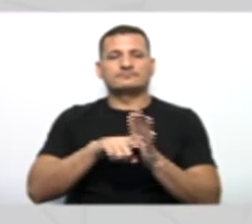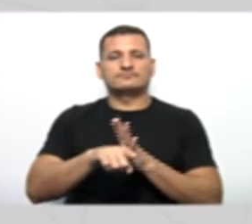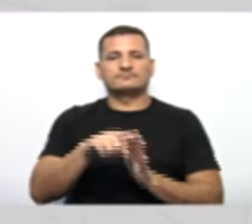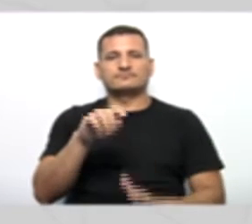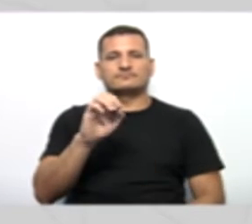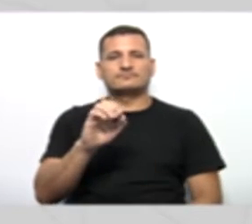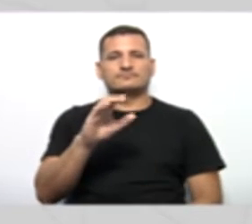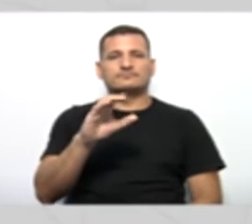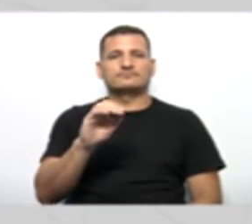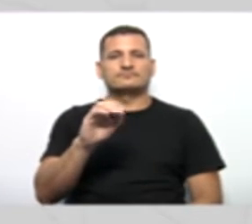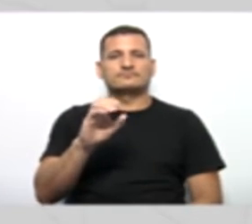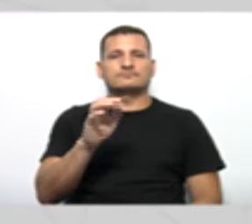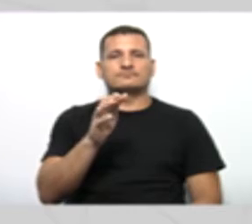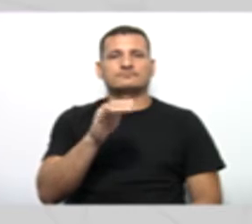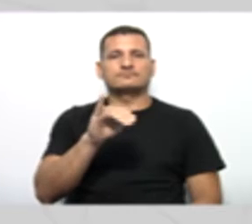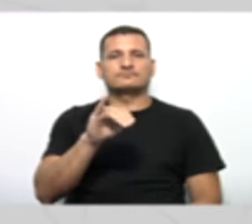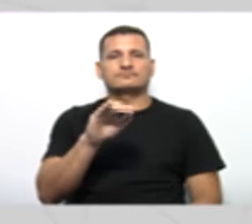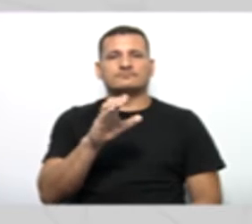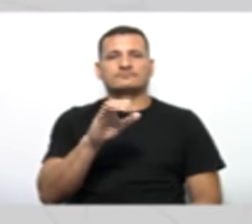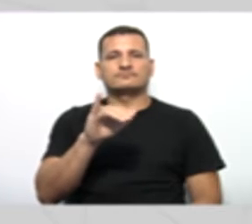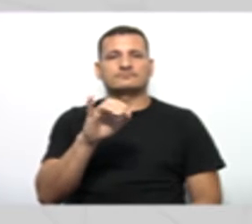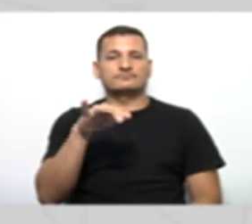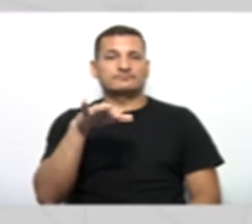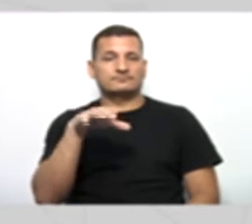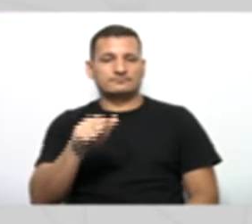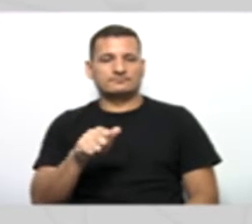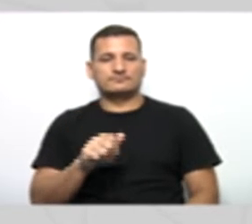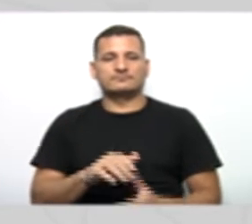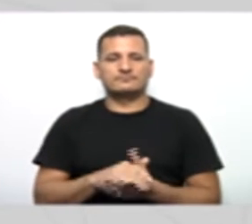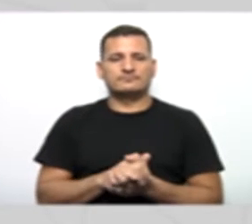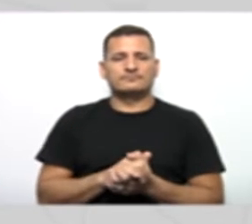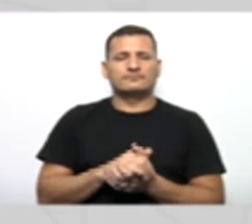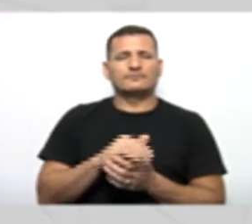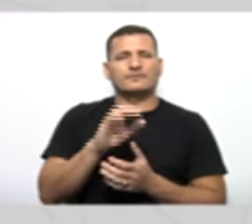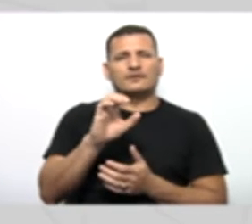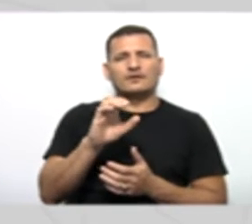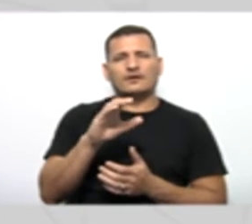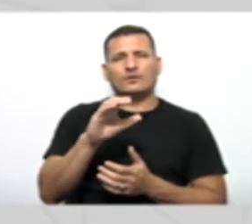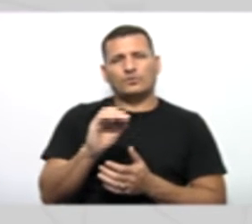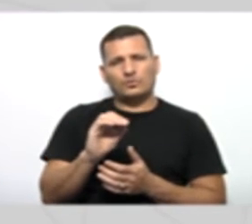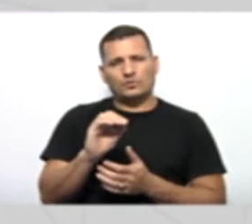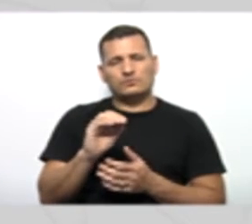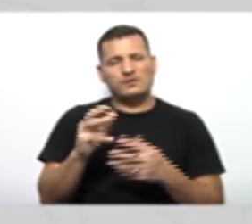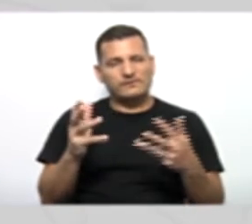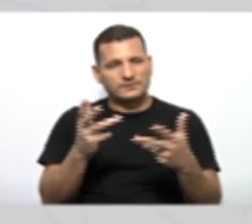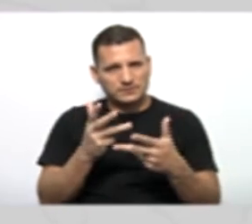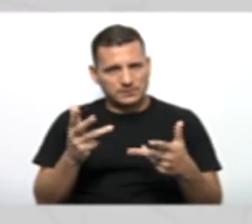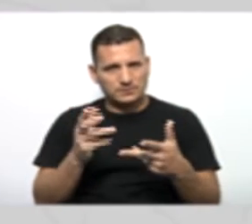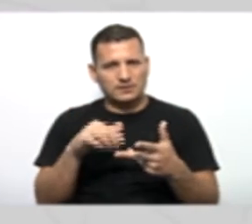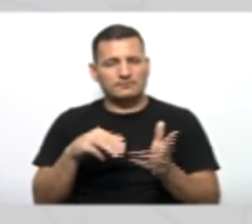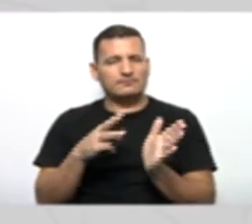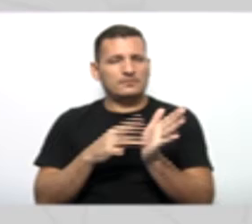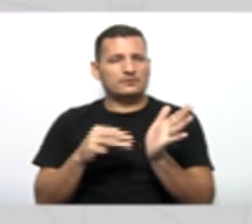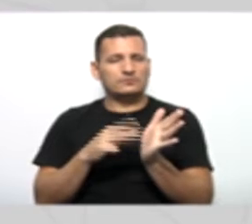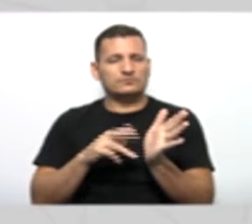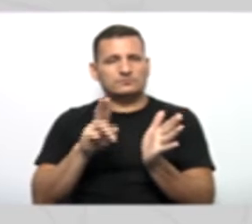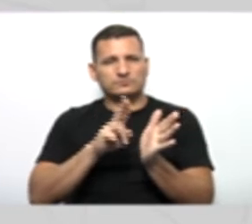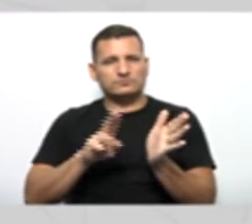ecoeficiência? Letra A. Ecoeficiência é um método utilizado pelas empresas